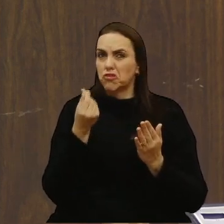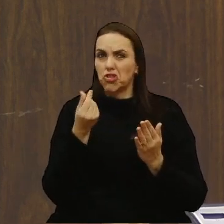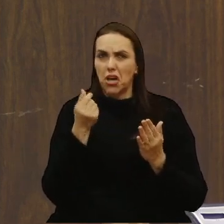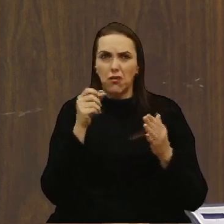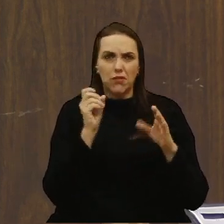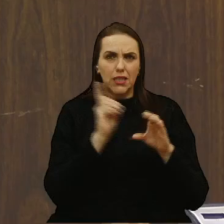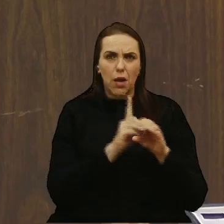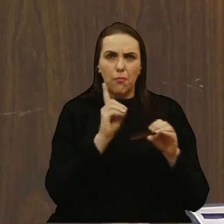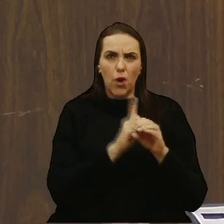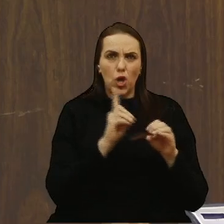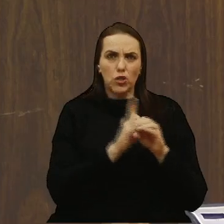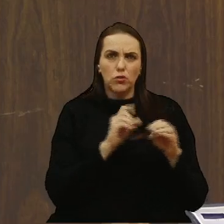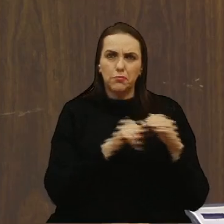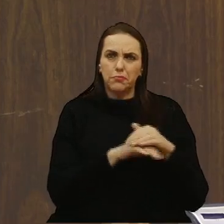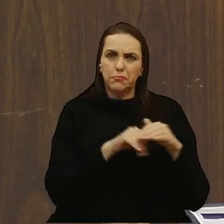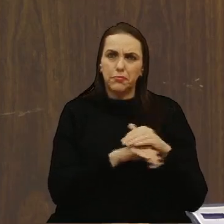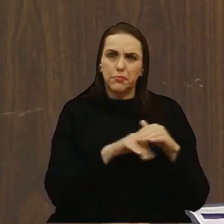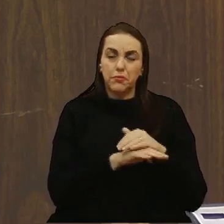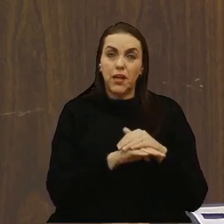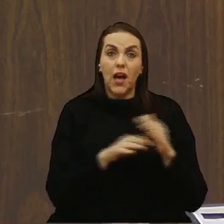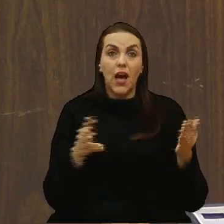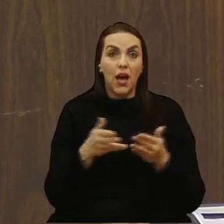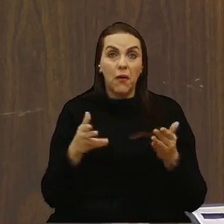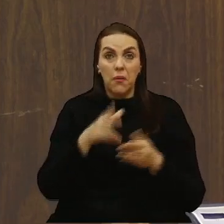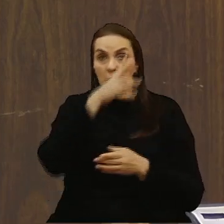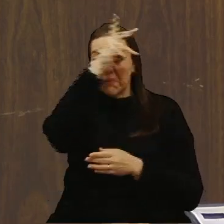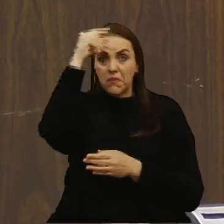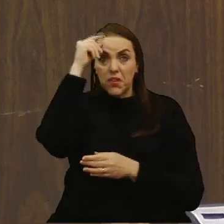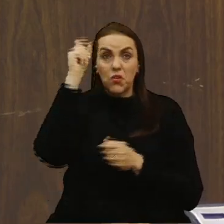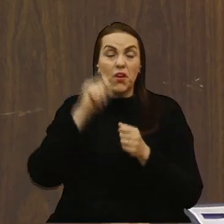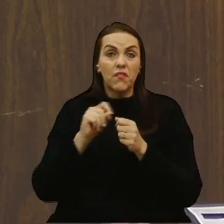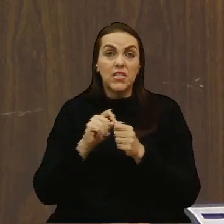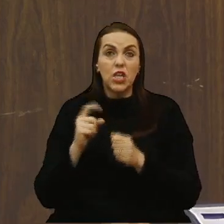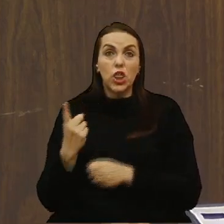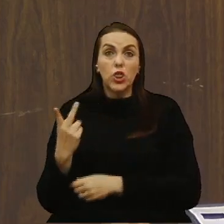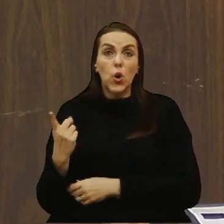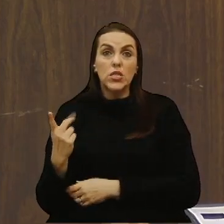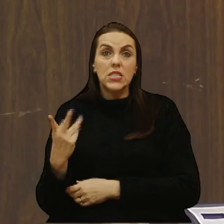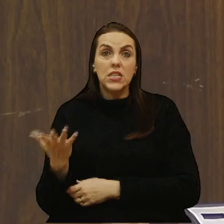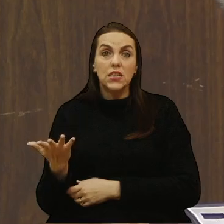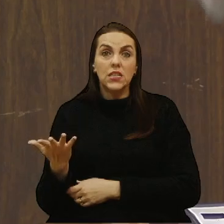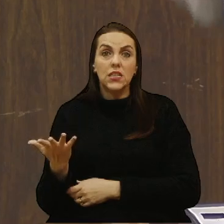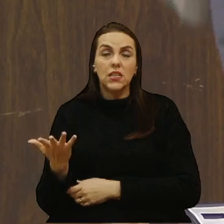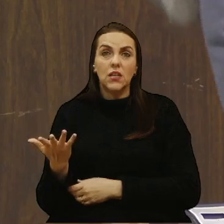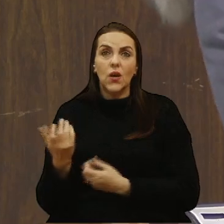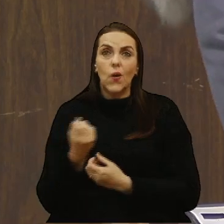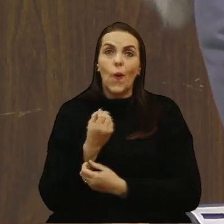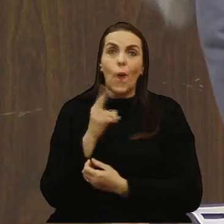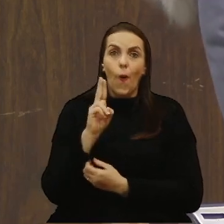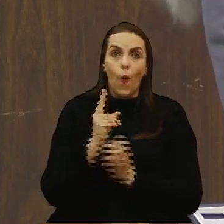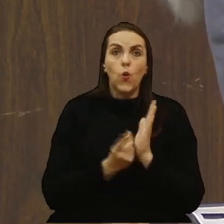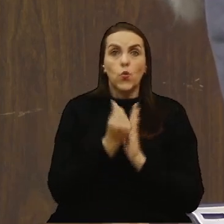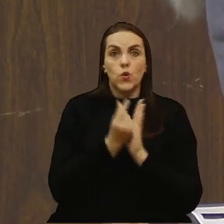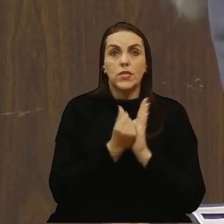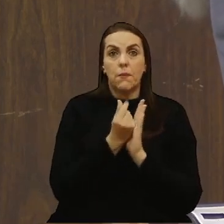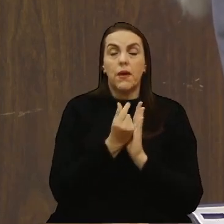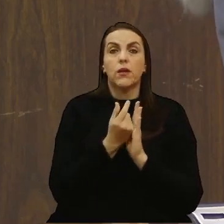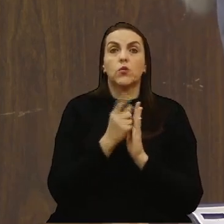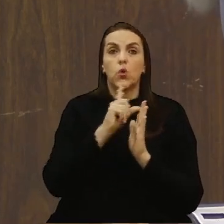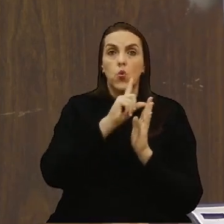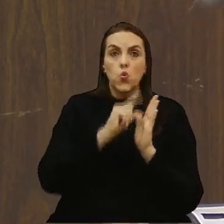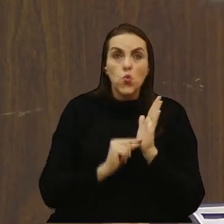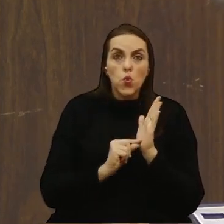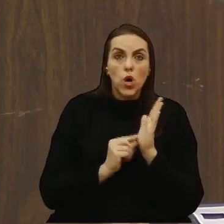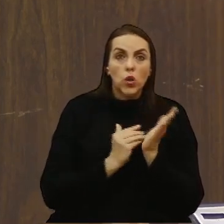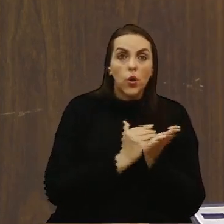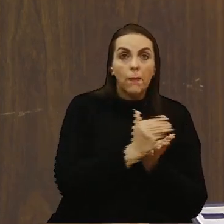quanto tempo. Agora a prefeitura diz que com aquele valor é possível fazer 12. Ou manda um orçamento reduzido no